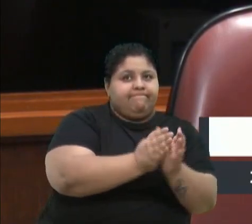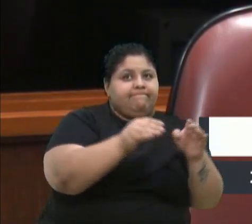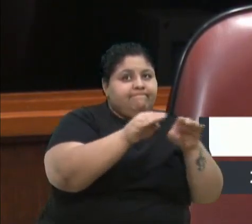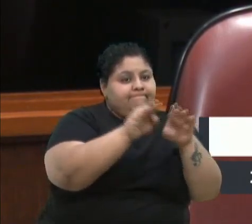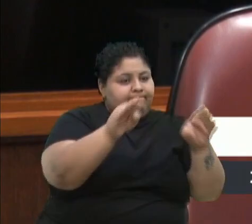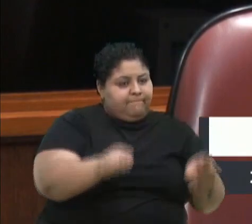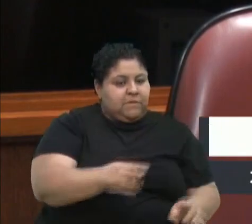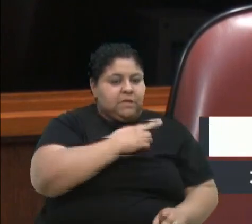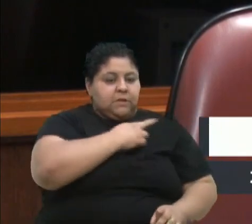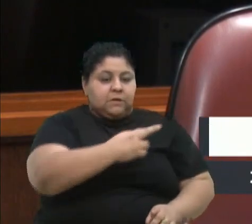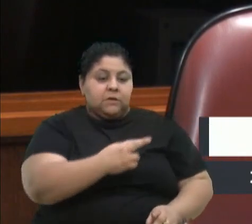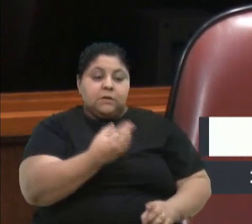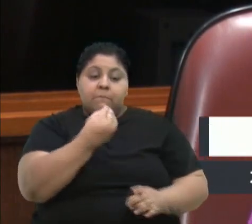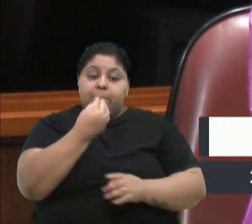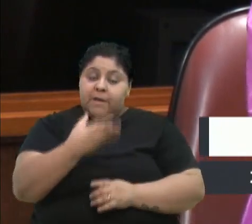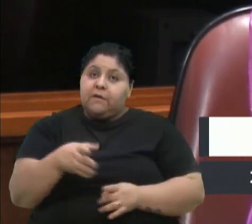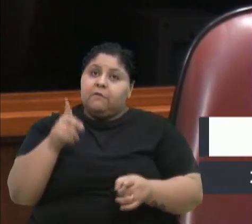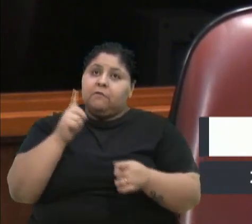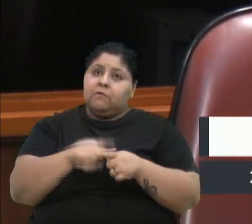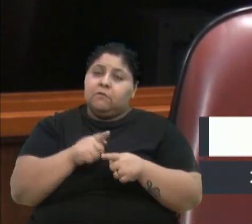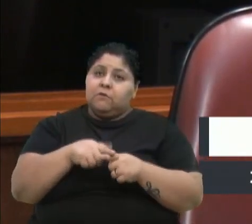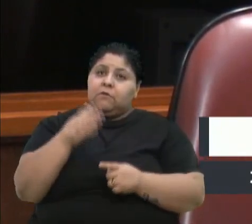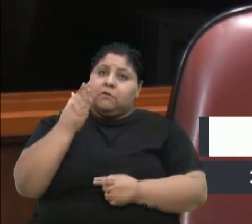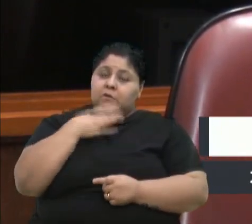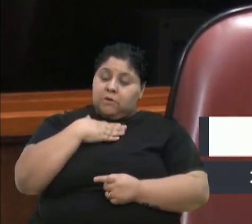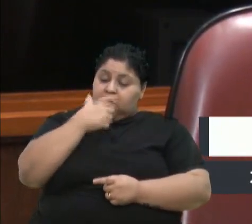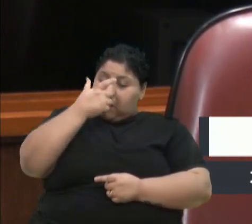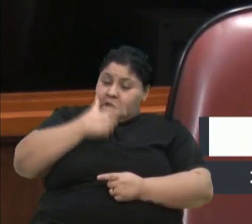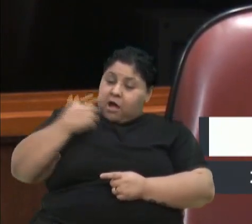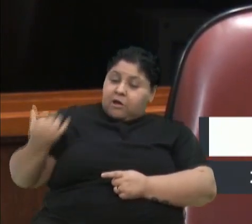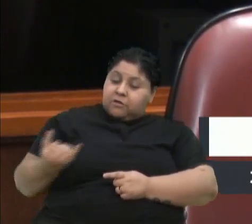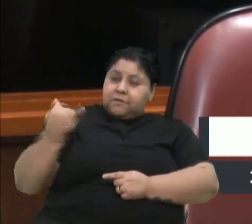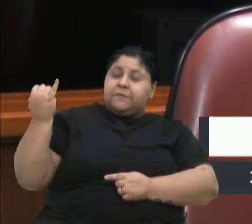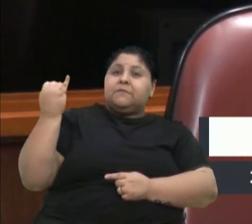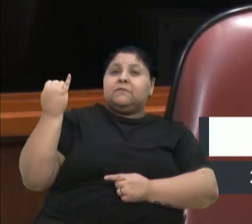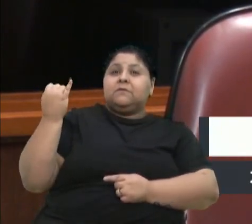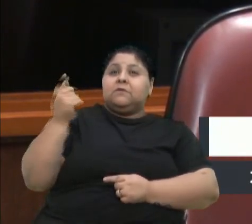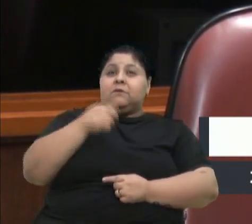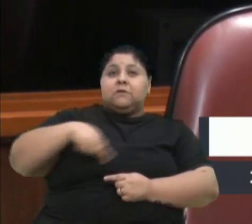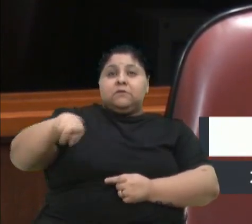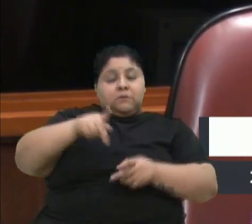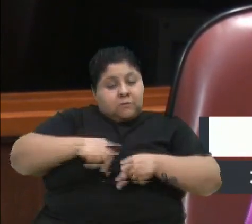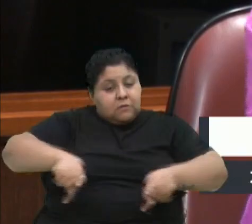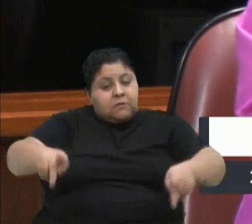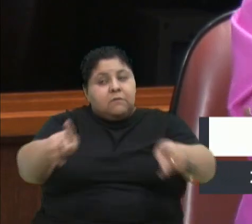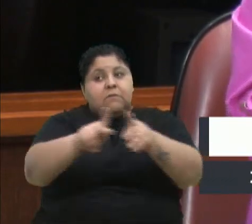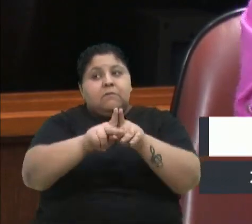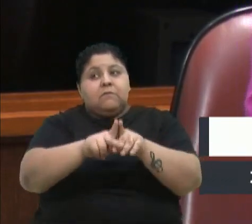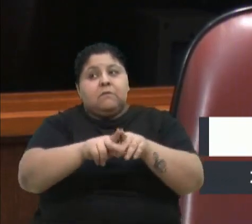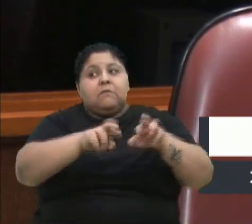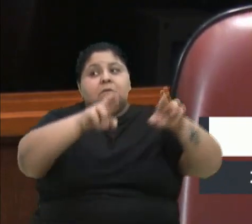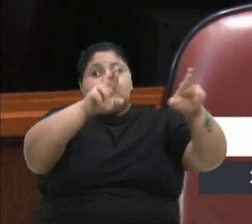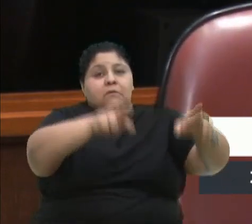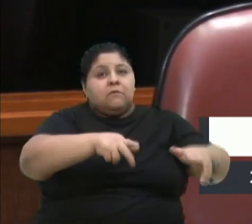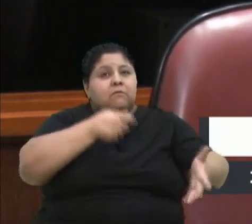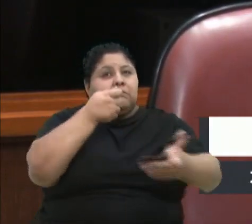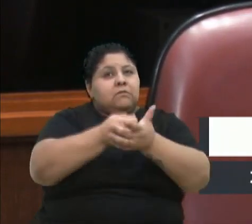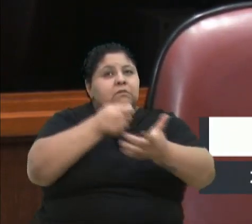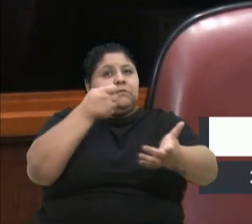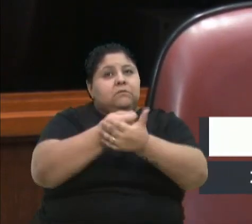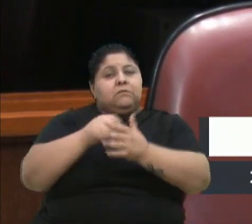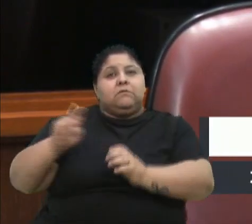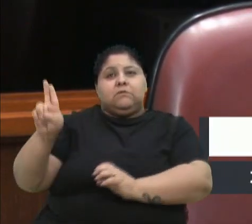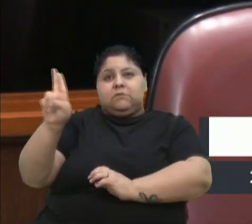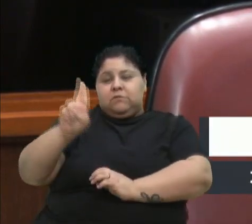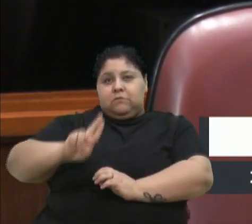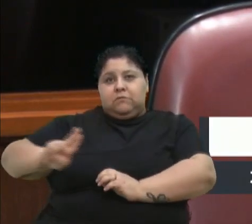muito bem, porque eu ponderei e acho muito importante também para a população caxiense da região a luta pela